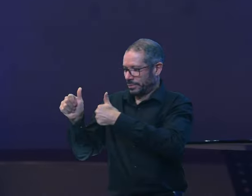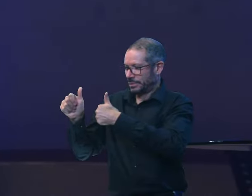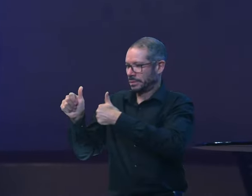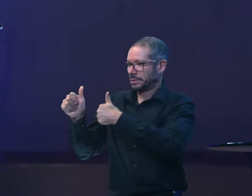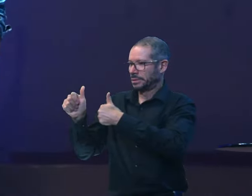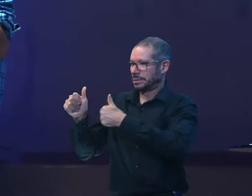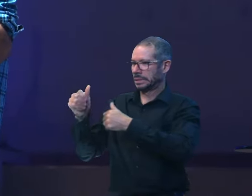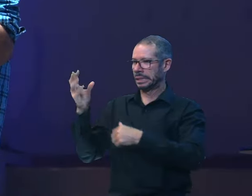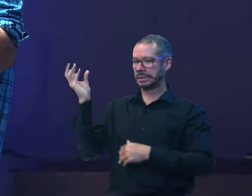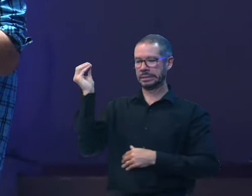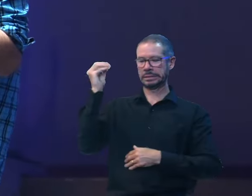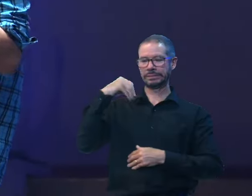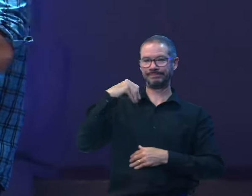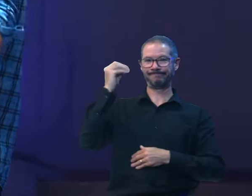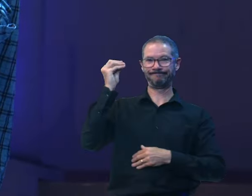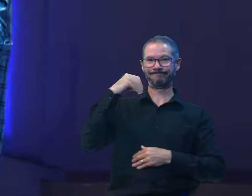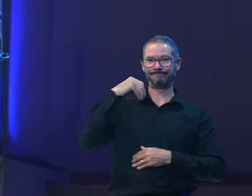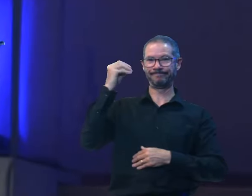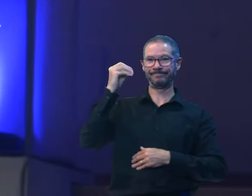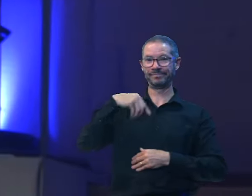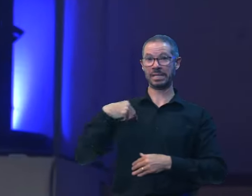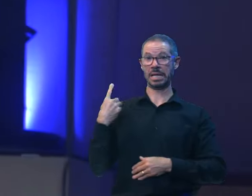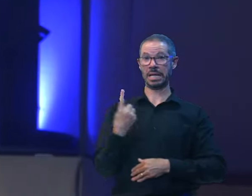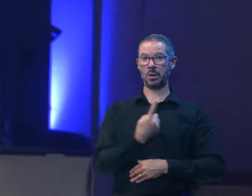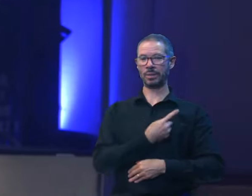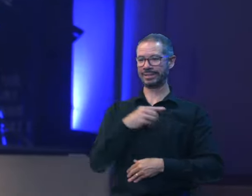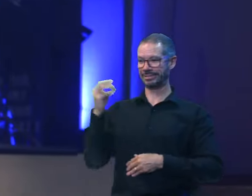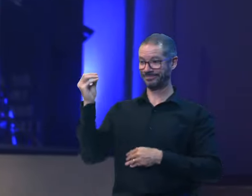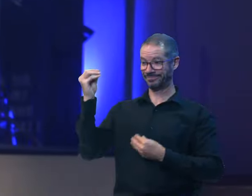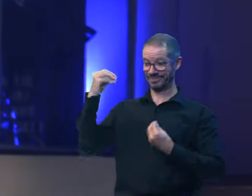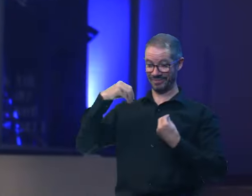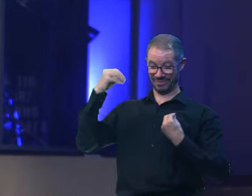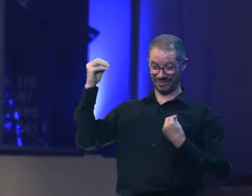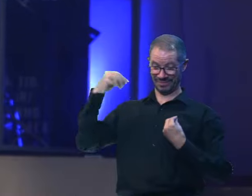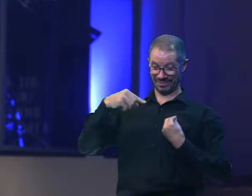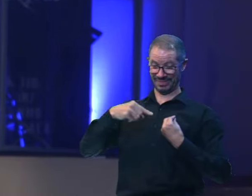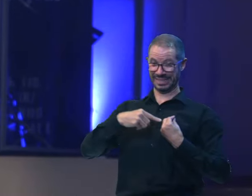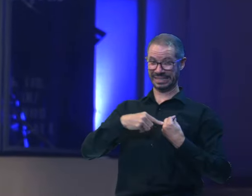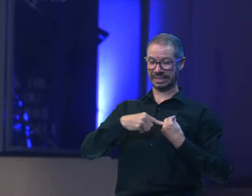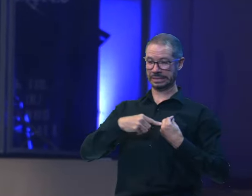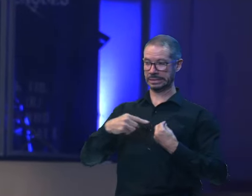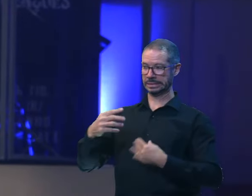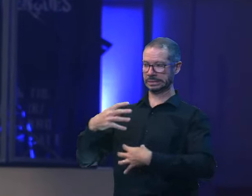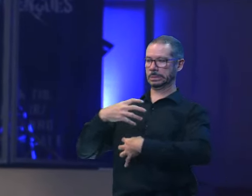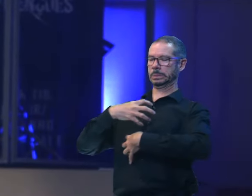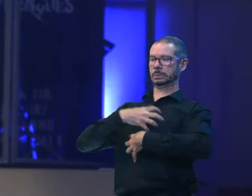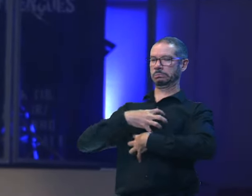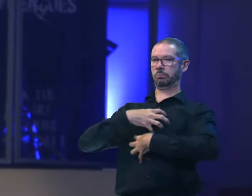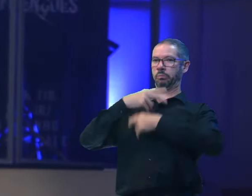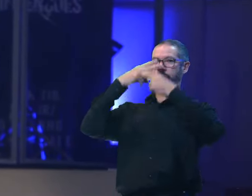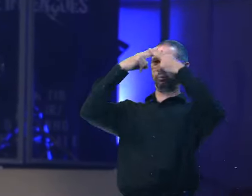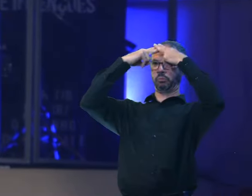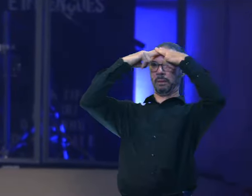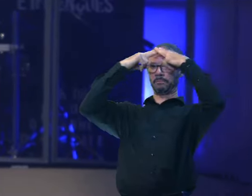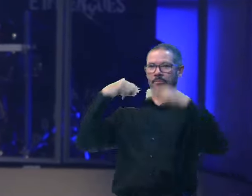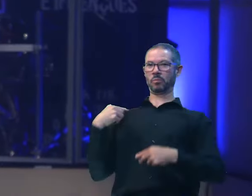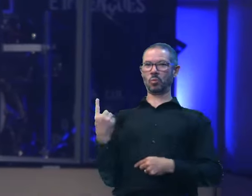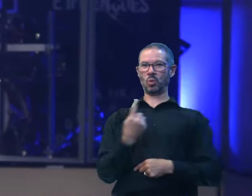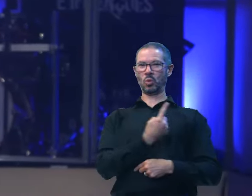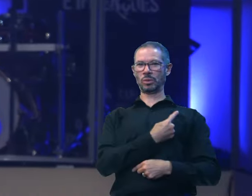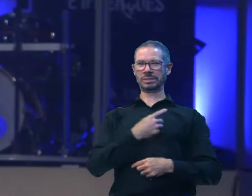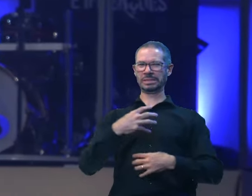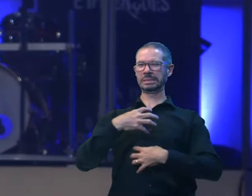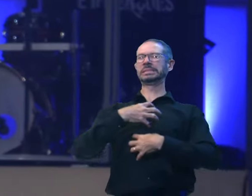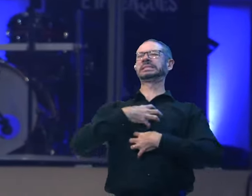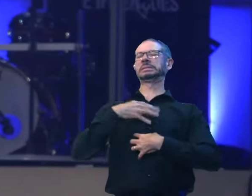coloca vulnerável. E quando nós nos colocamos vulneráveis, nós nos machucamos. Nós nos